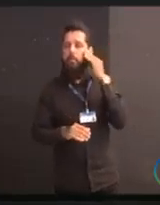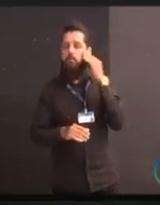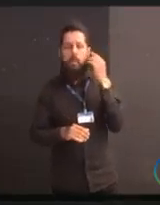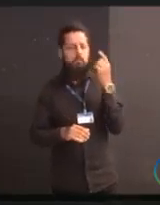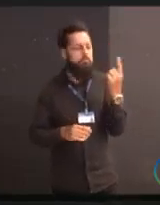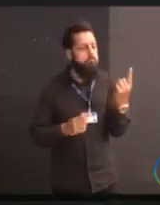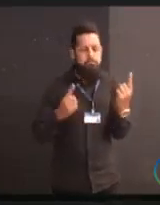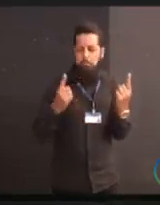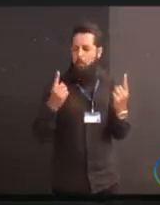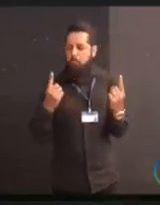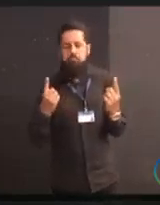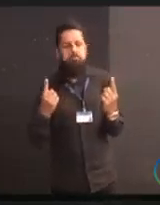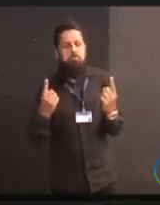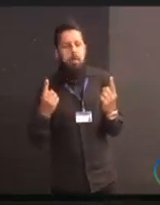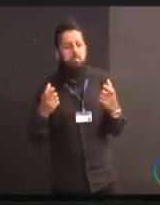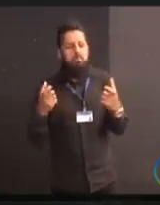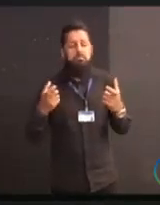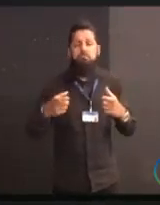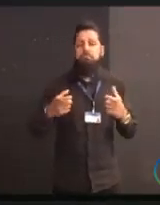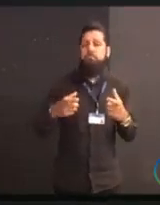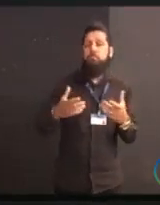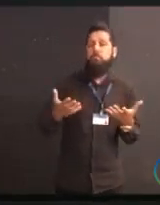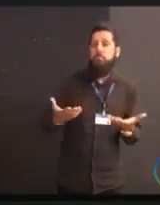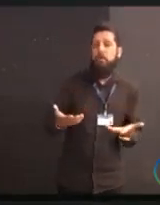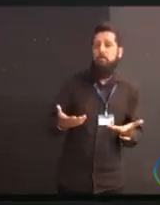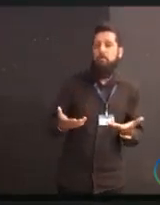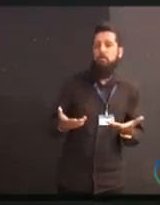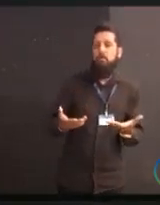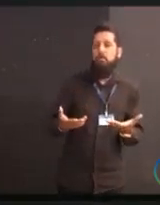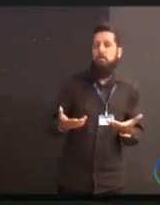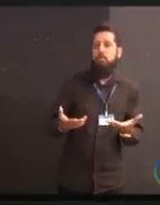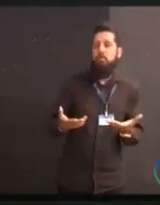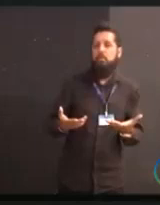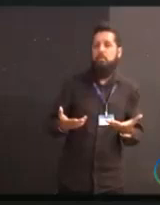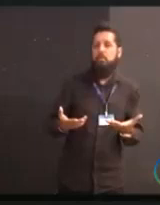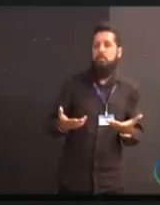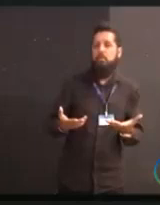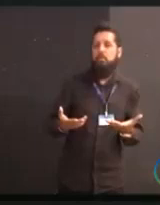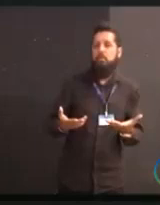O lado certo é amar. Amar para